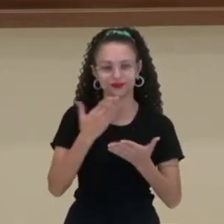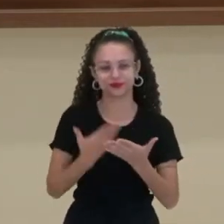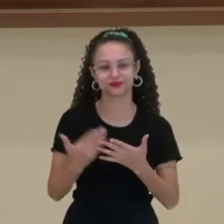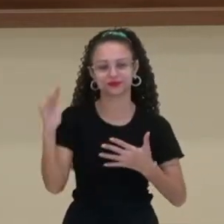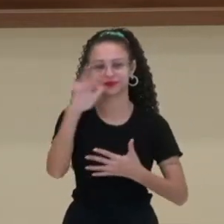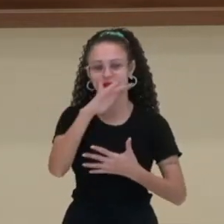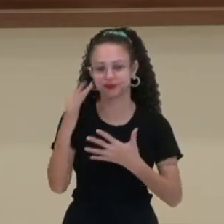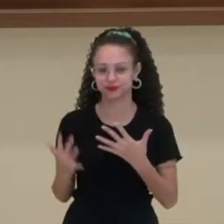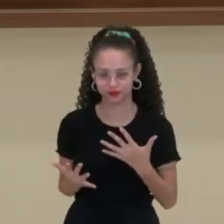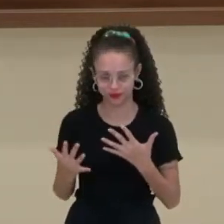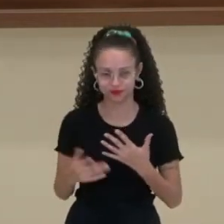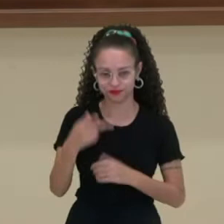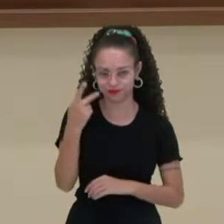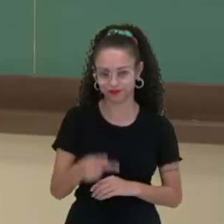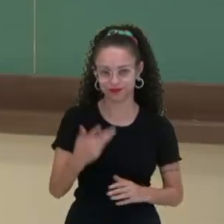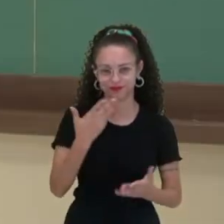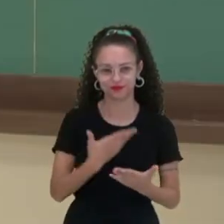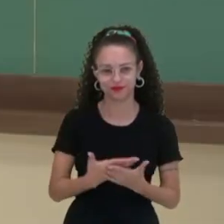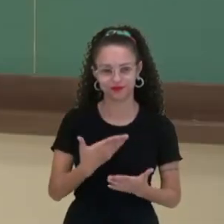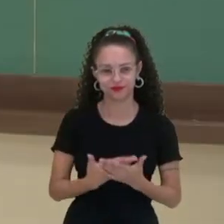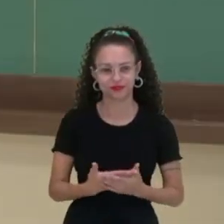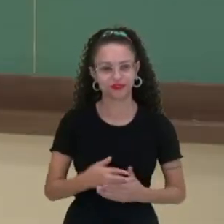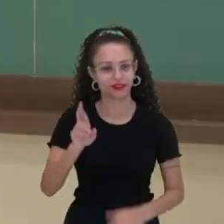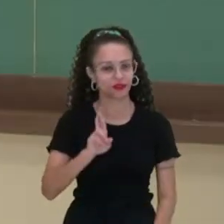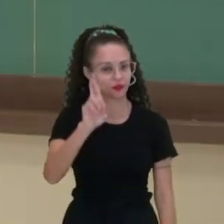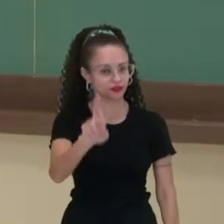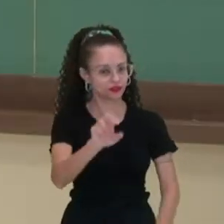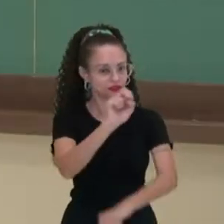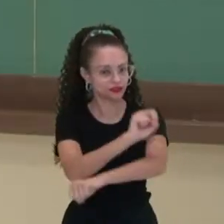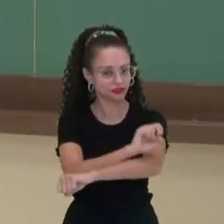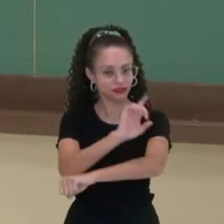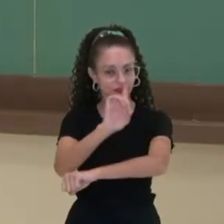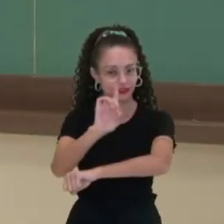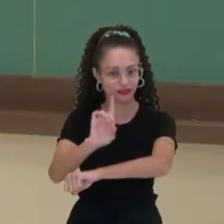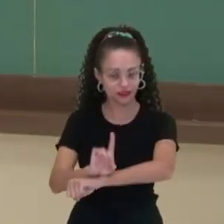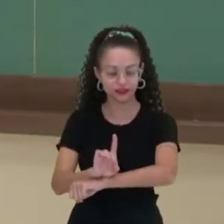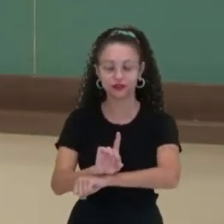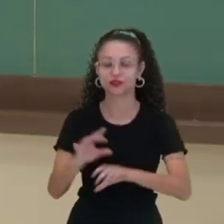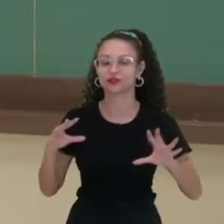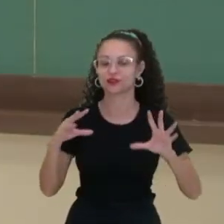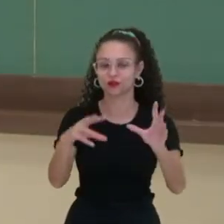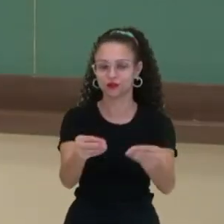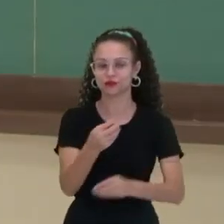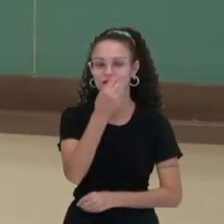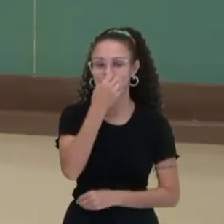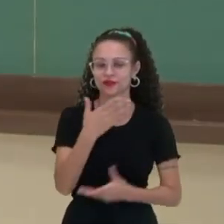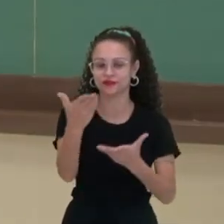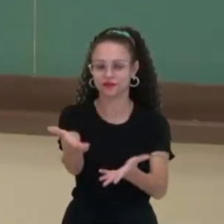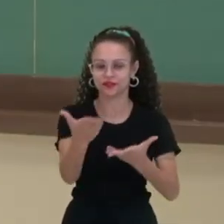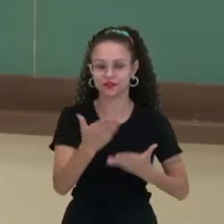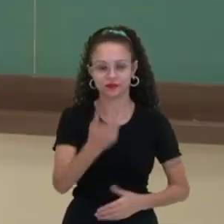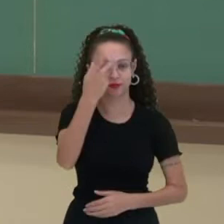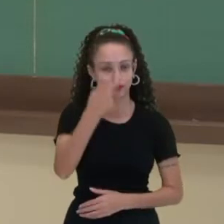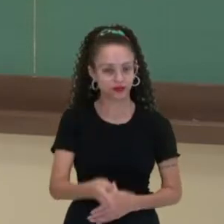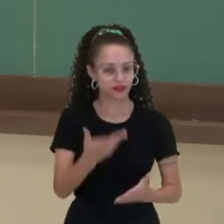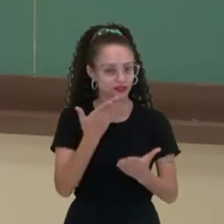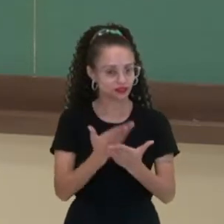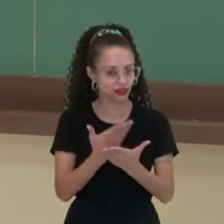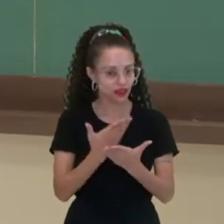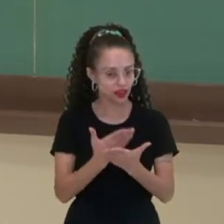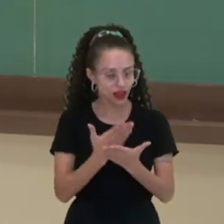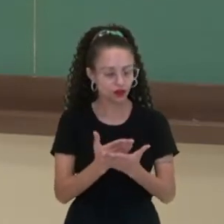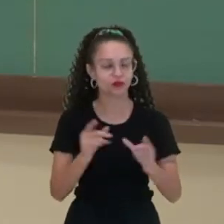de Libras desta aula. Em nome da Secretaria da Educação do Estado do Paraná, sejam todos bem-vindos para esta aula,